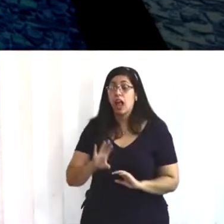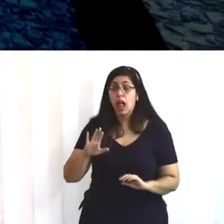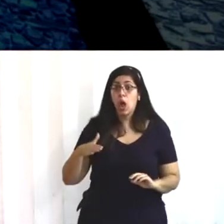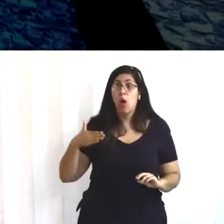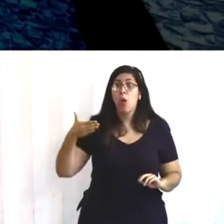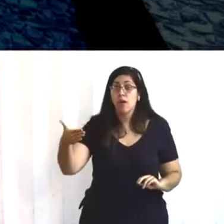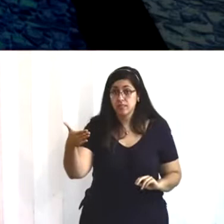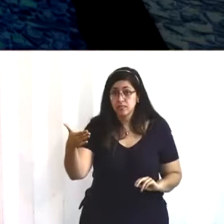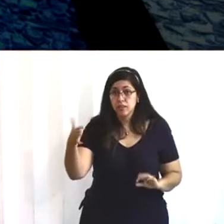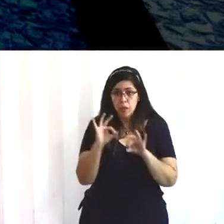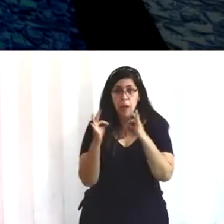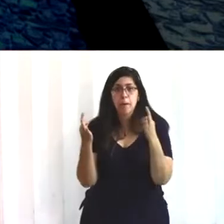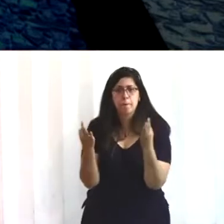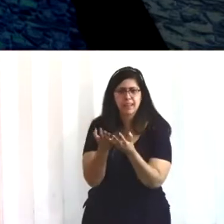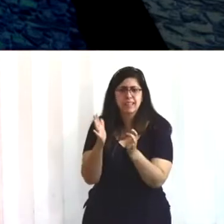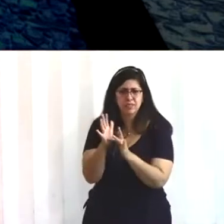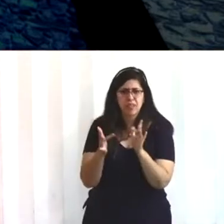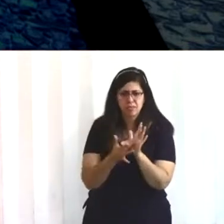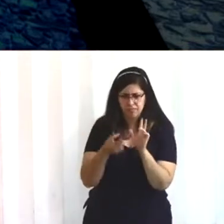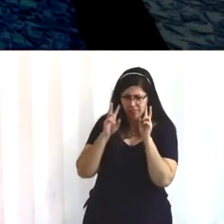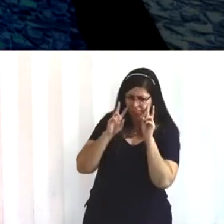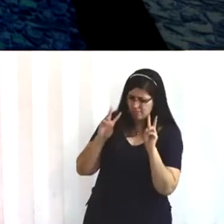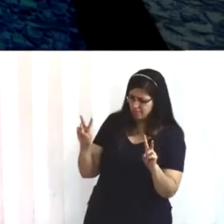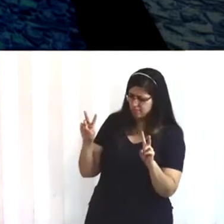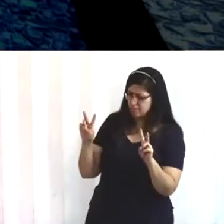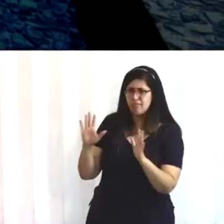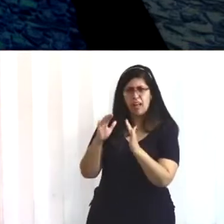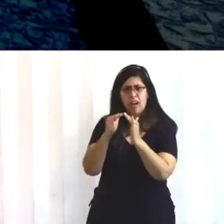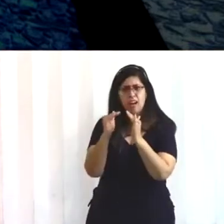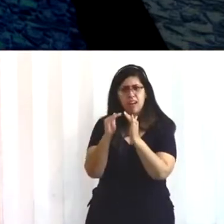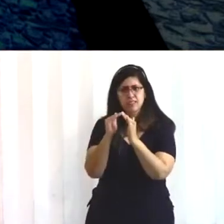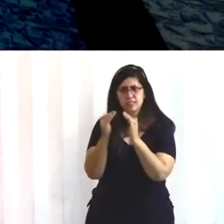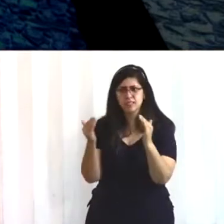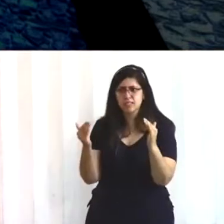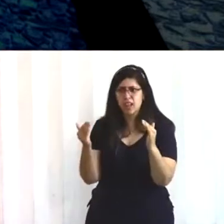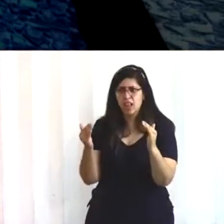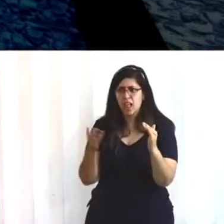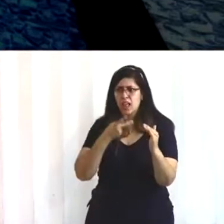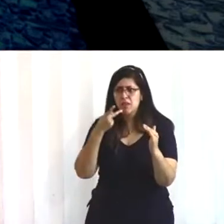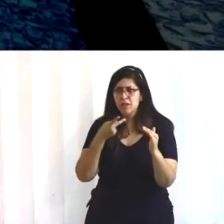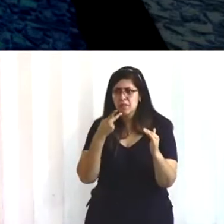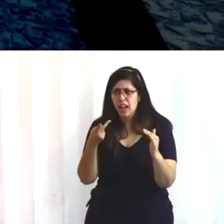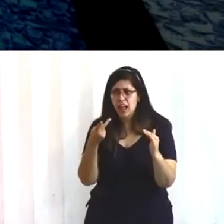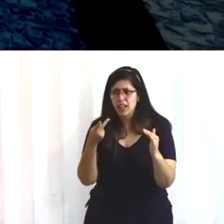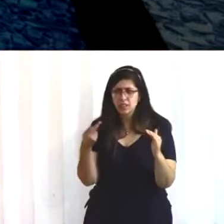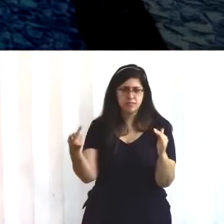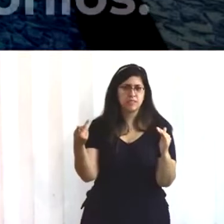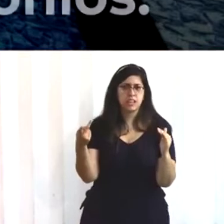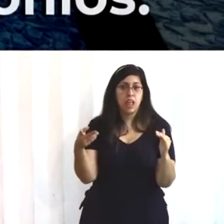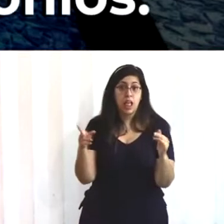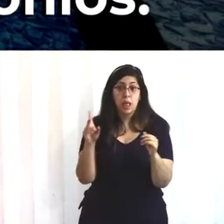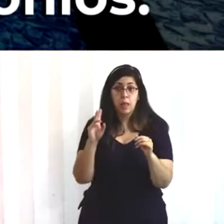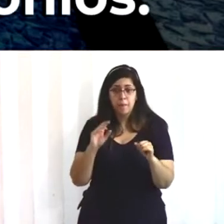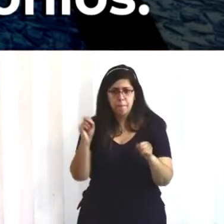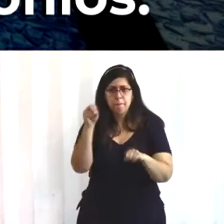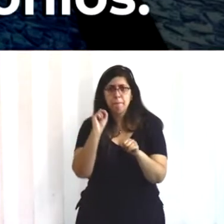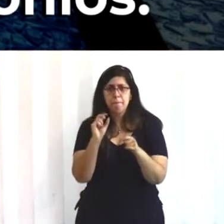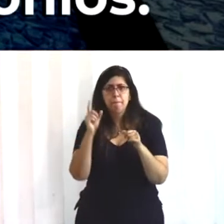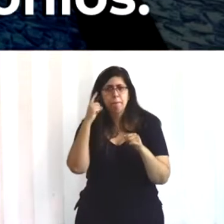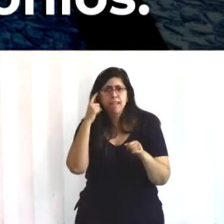de Jesus ouviram isto, saíram para o prender, porque diziam, está fora de si.